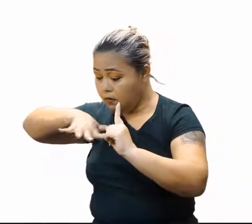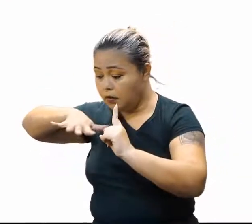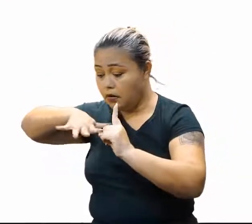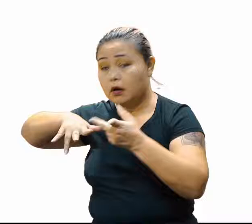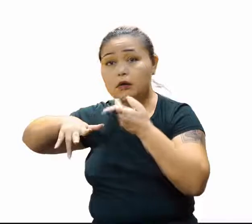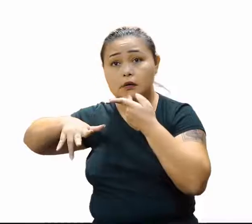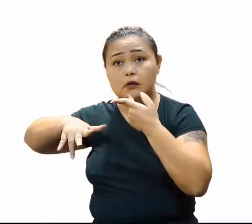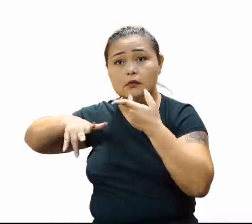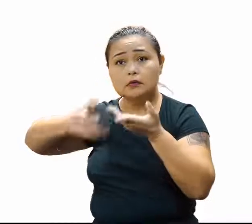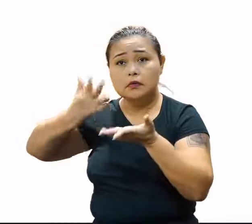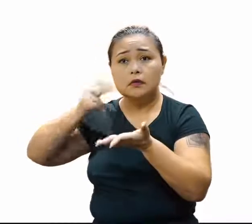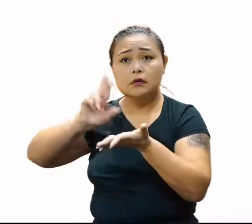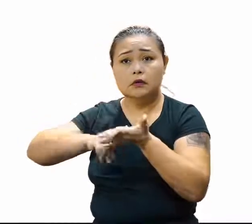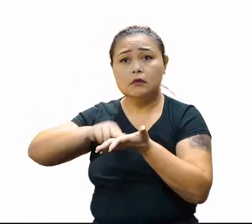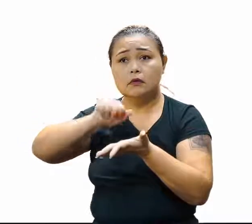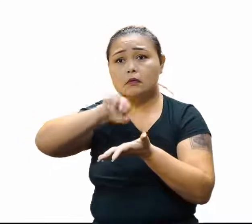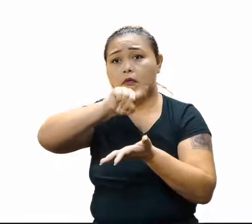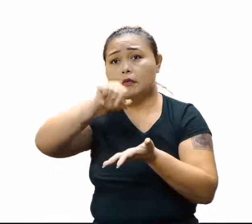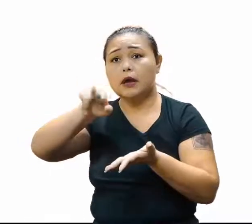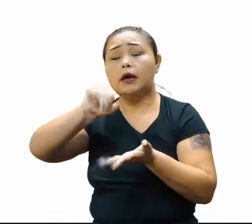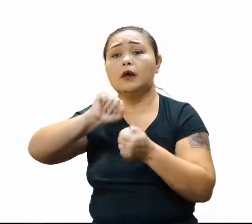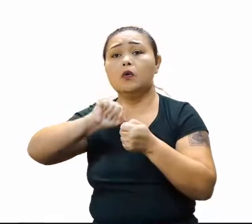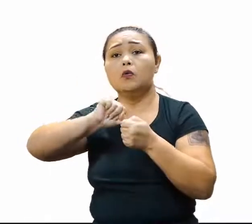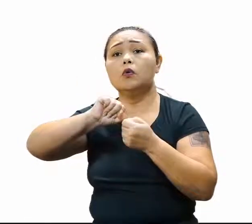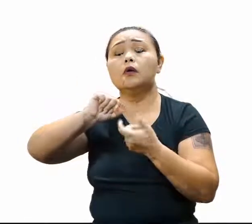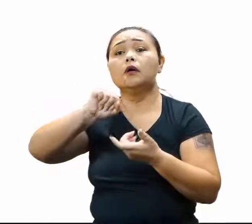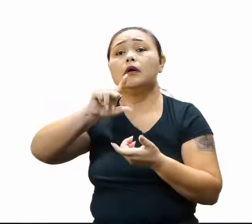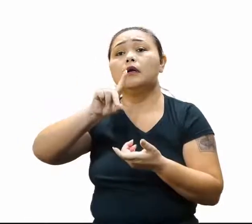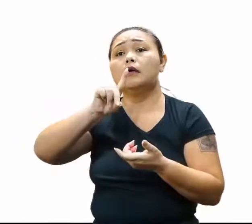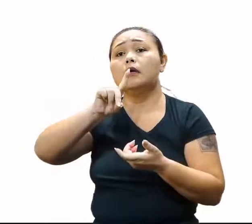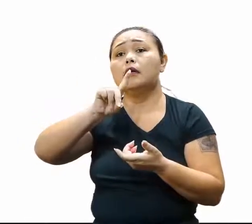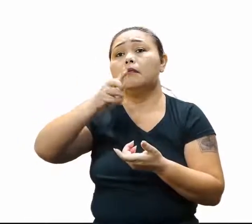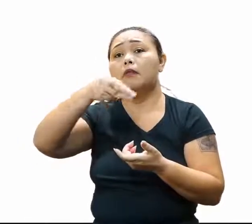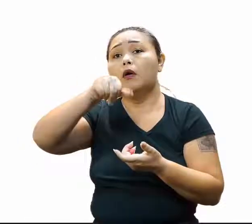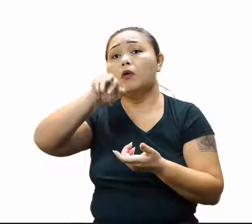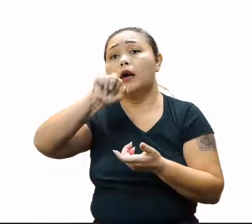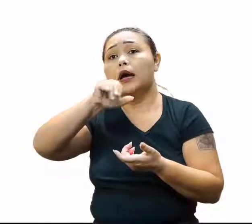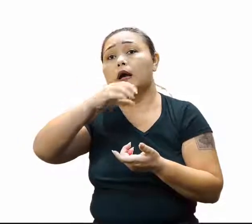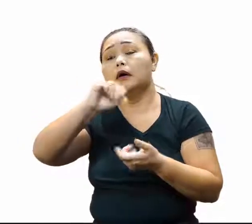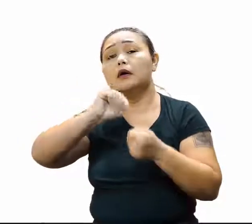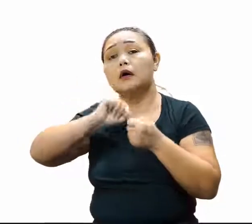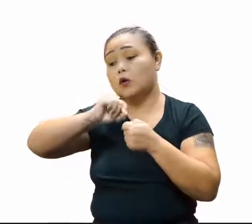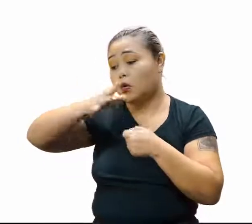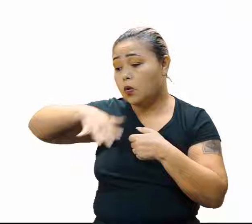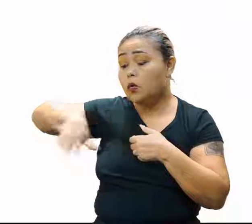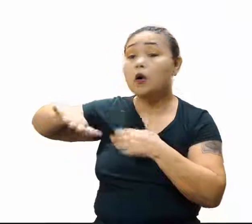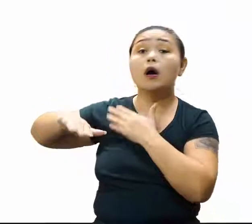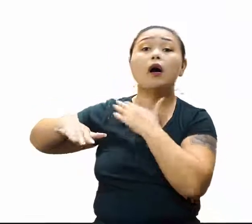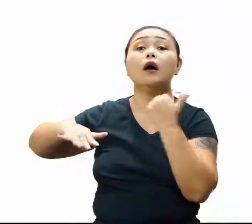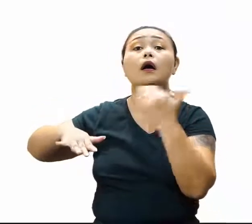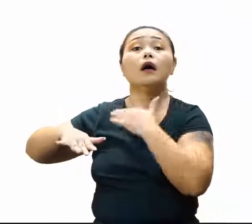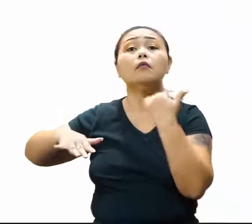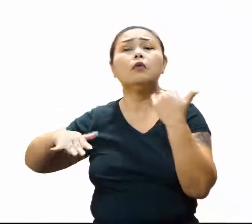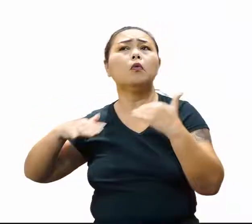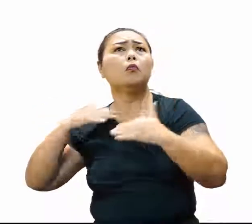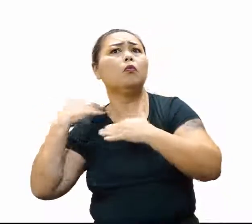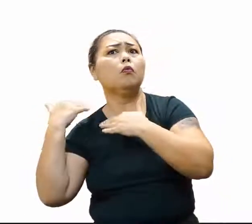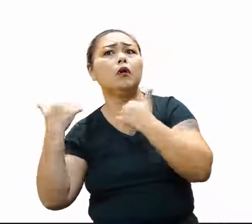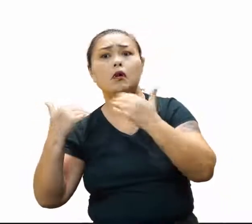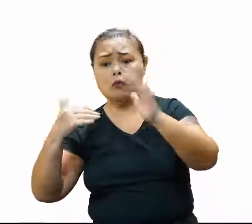carta também do Barão de Melgaço, que ele vai dizer que as pessoas morriam como se fossem moscas.